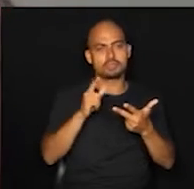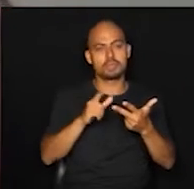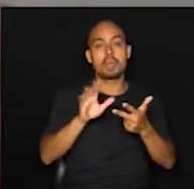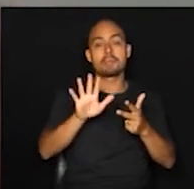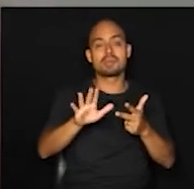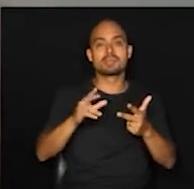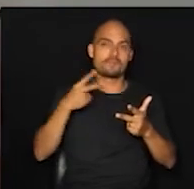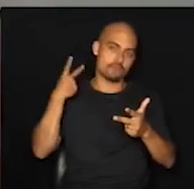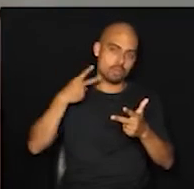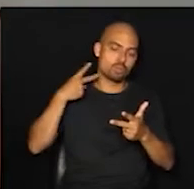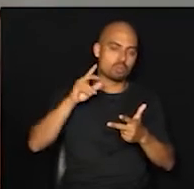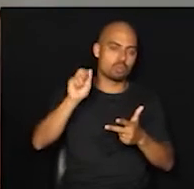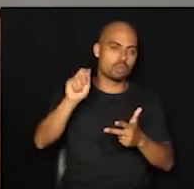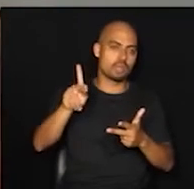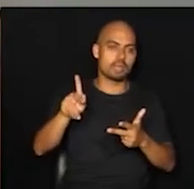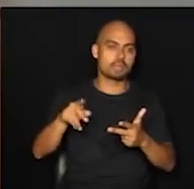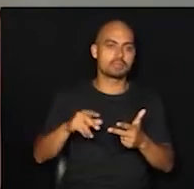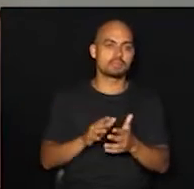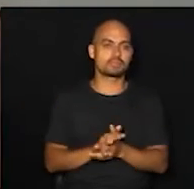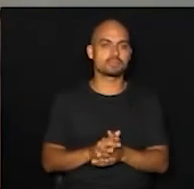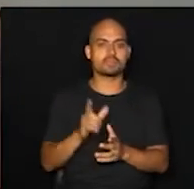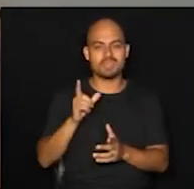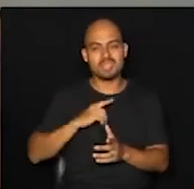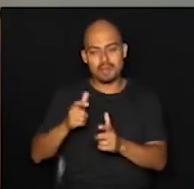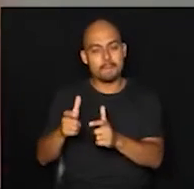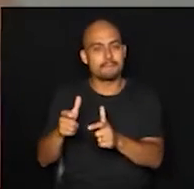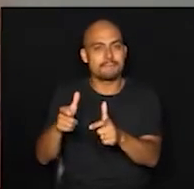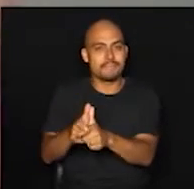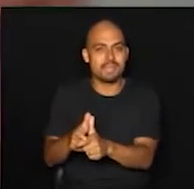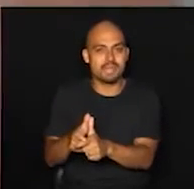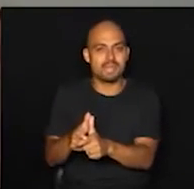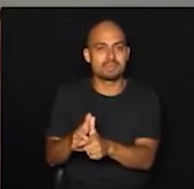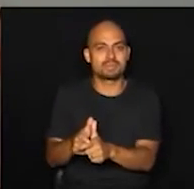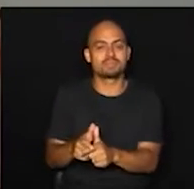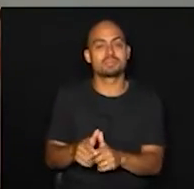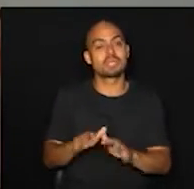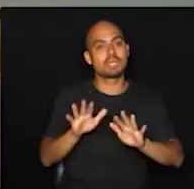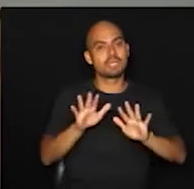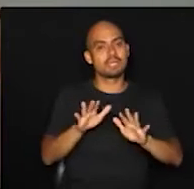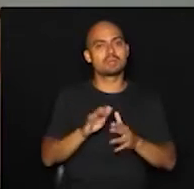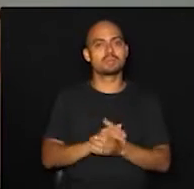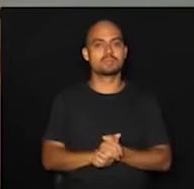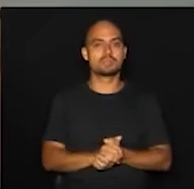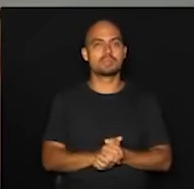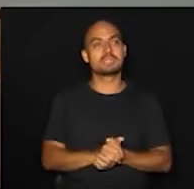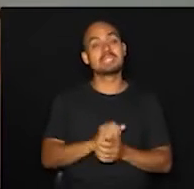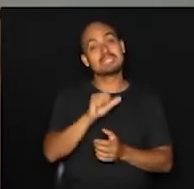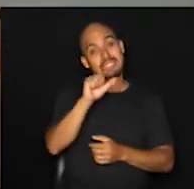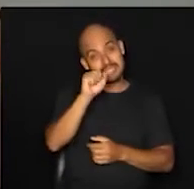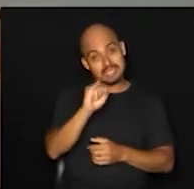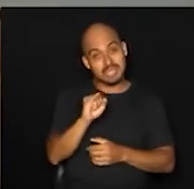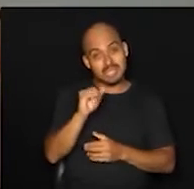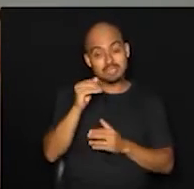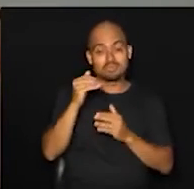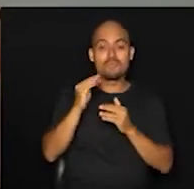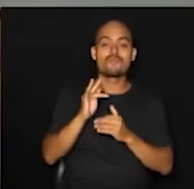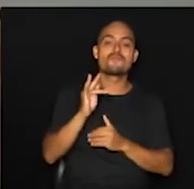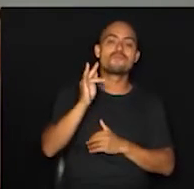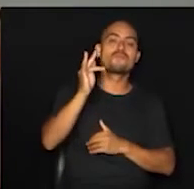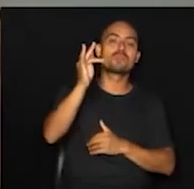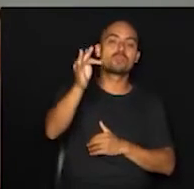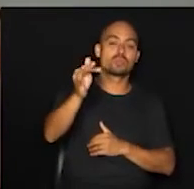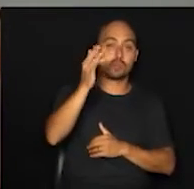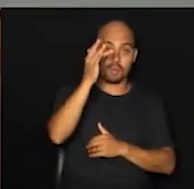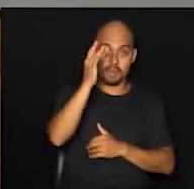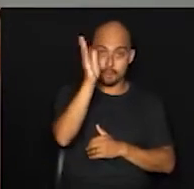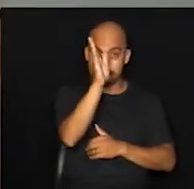Câmara, tinha presidente de Câmara, mas era uma coisa pequena. Eles achavam o seguinte, se um dia os brasileiros forem